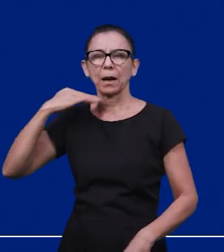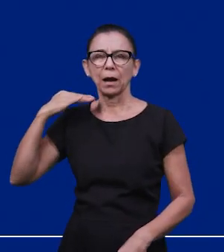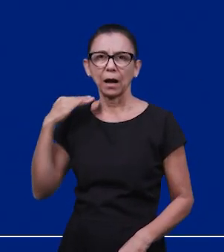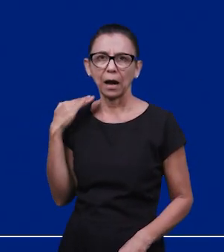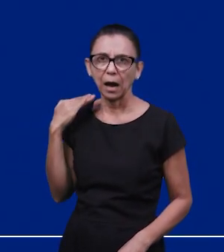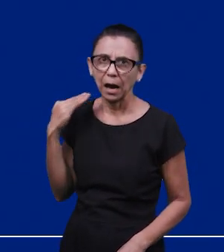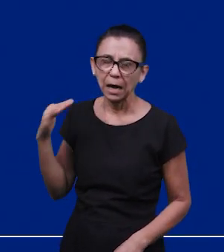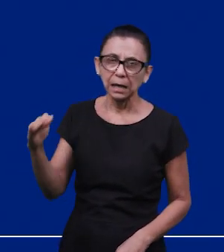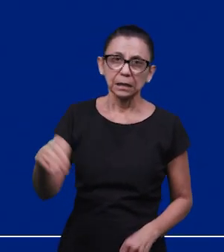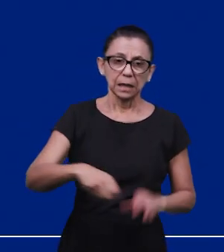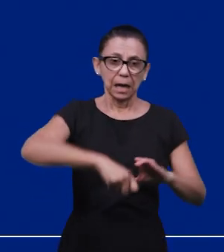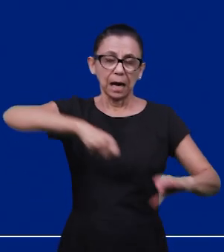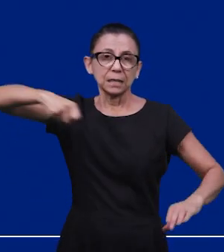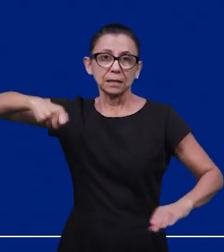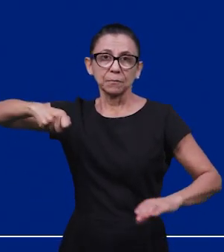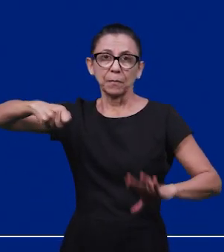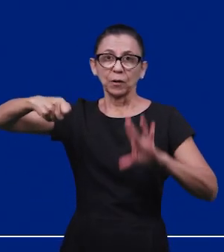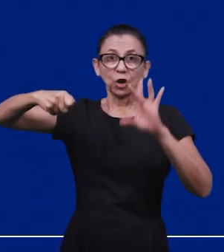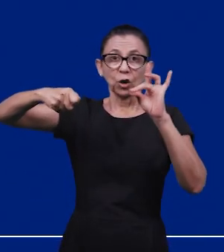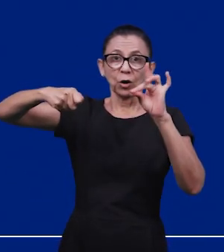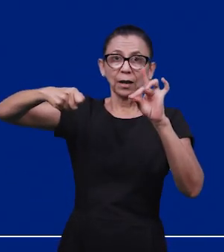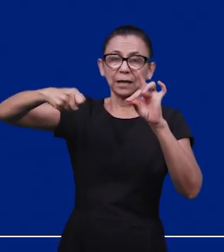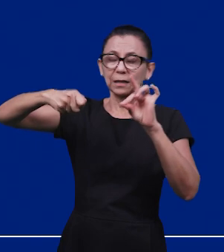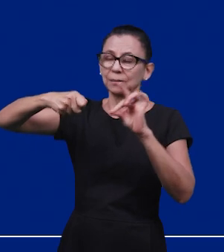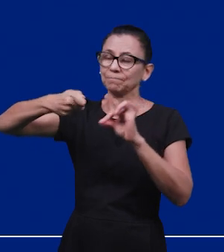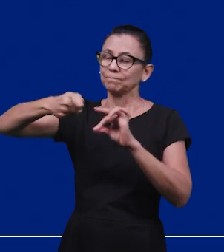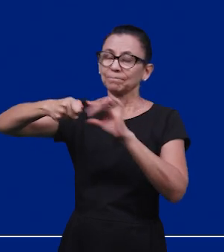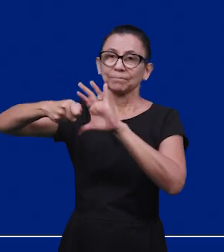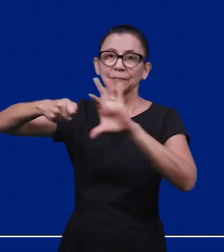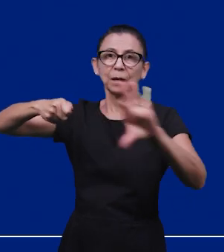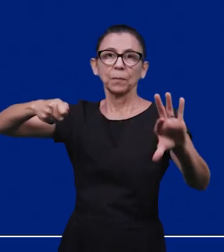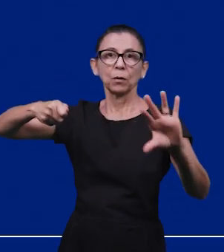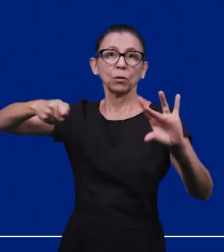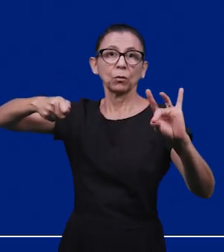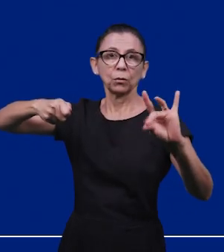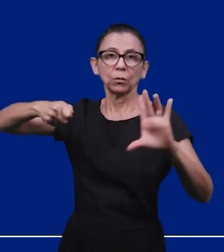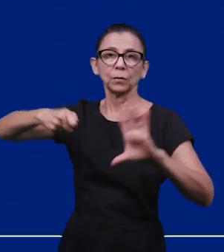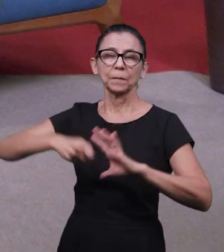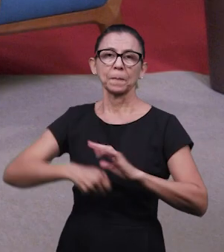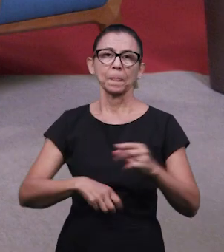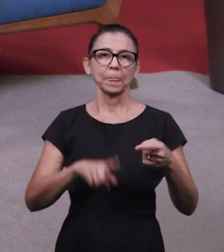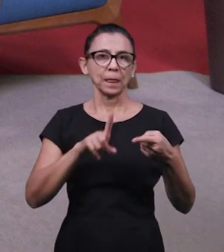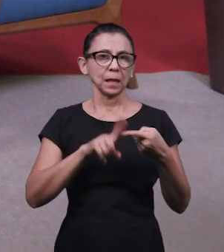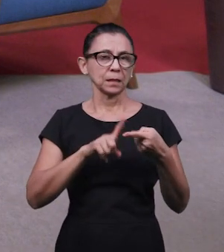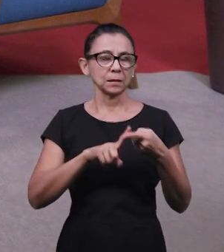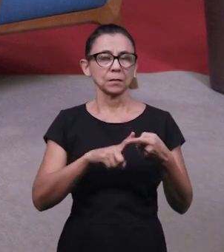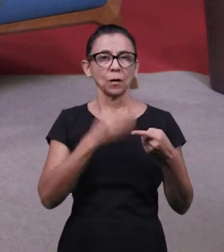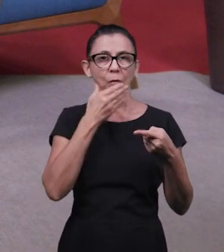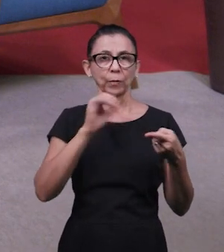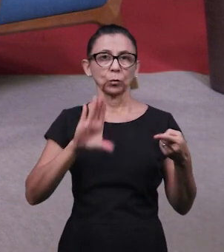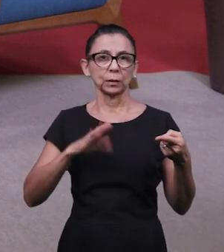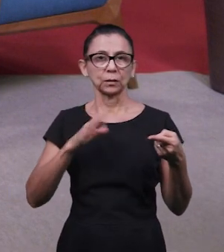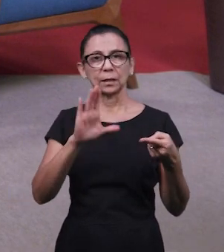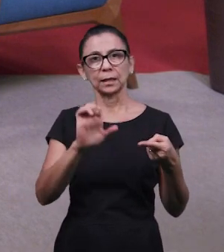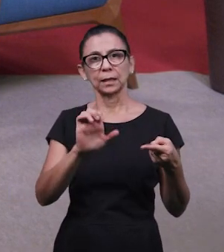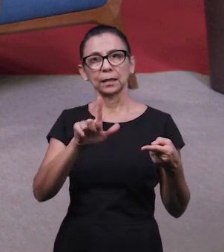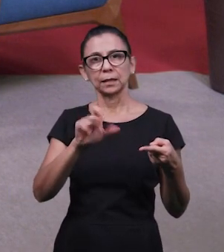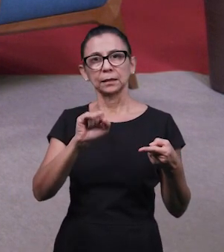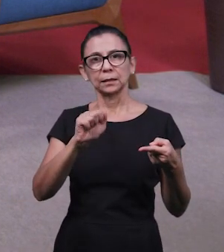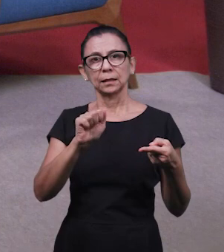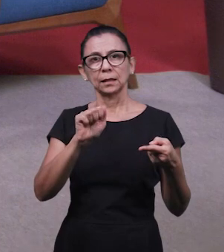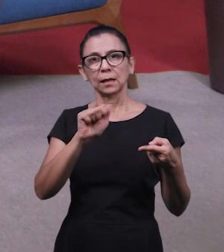filisteus até lhe cansar a mão e ficar a mão pegada à espada. E naquele dia o Senhor operou um